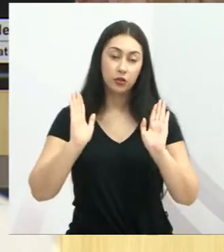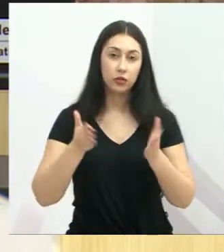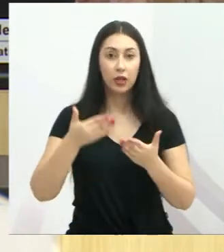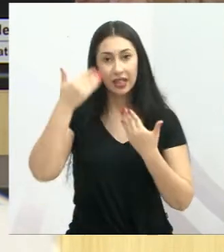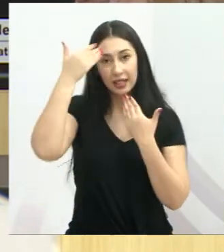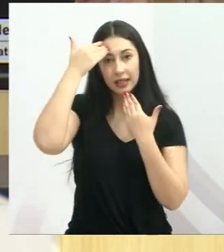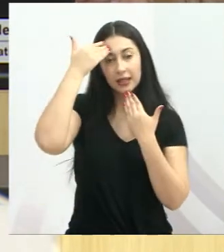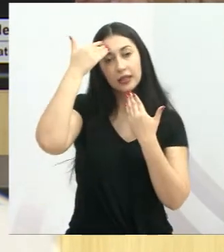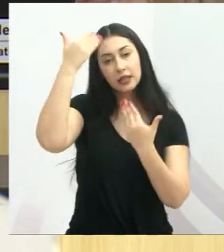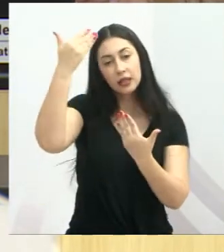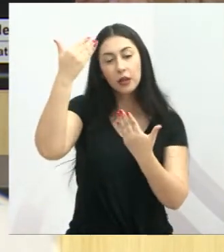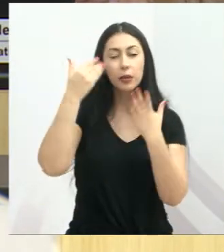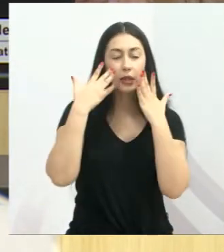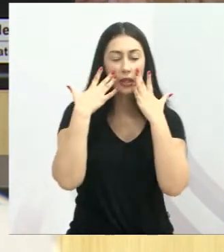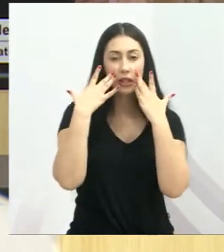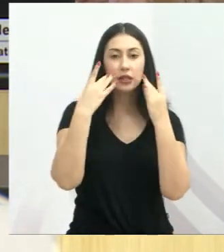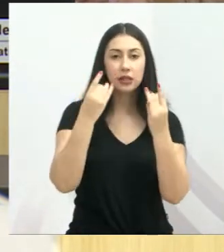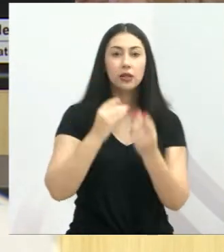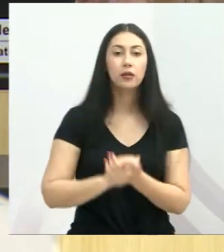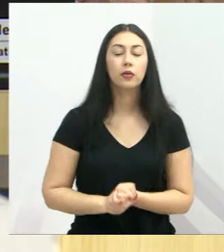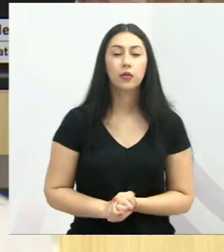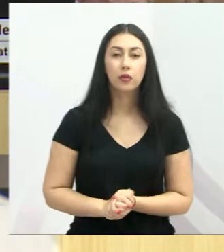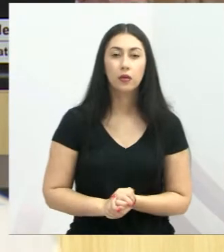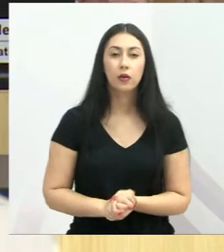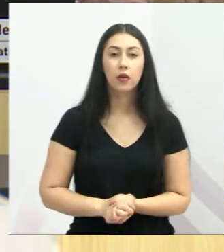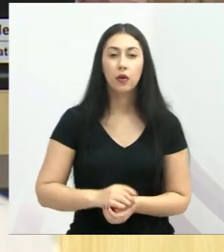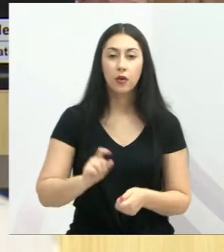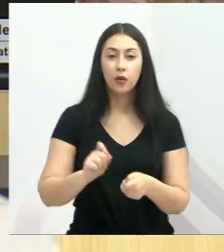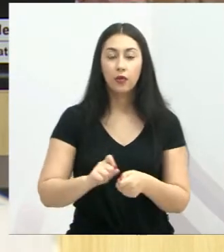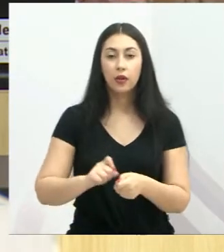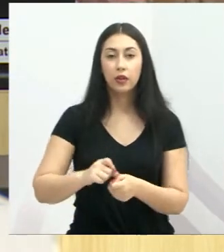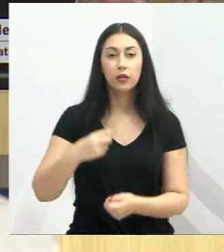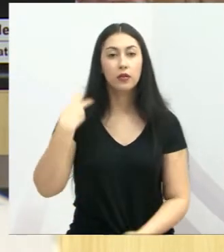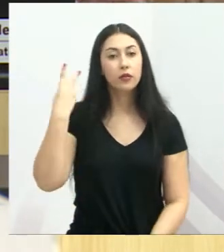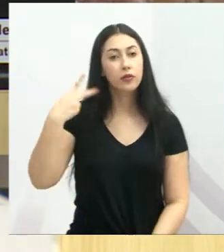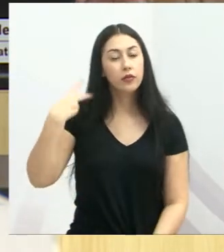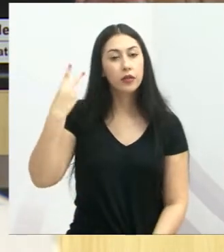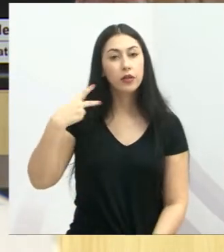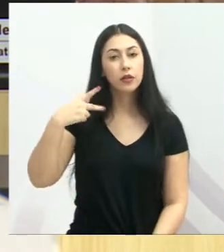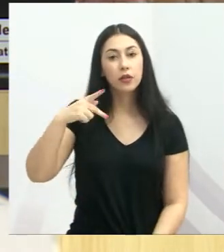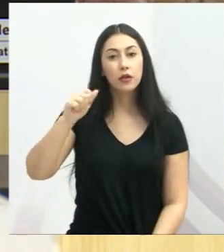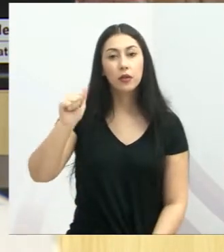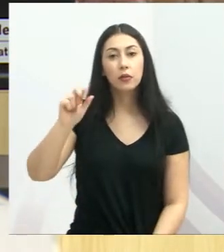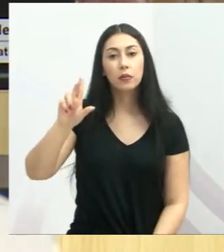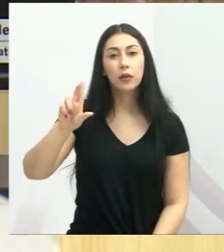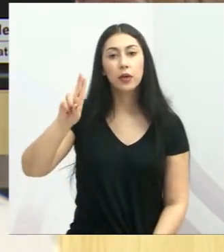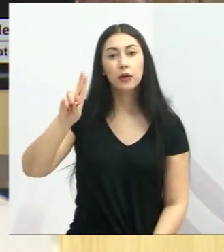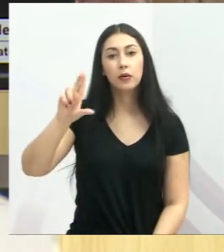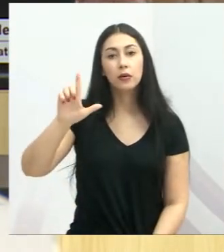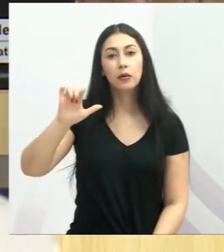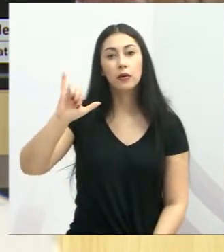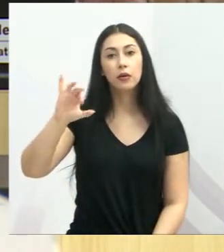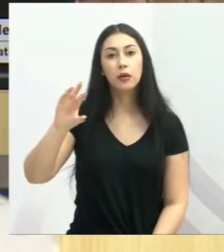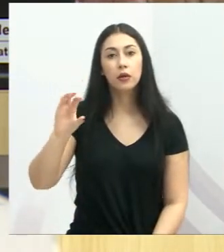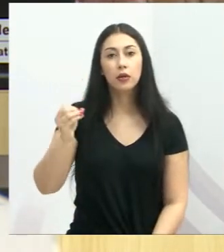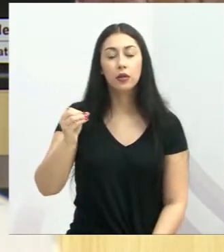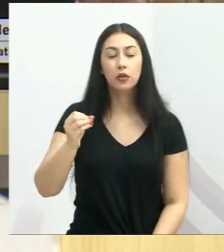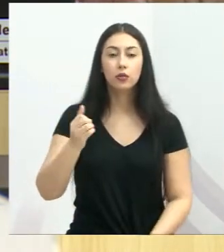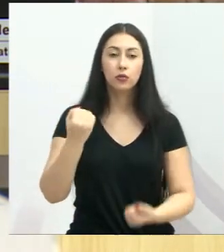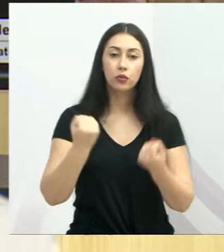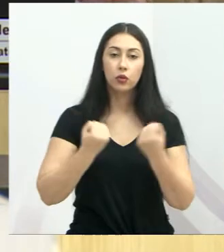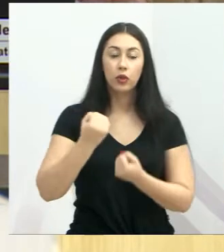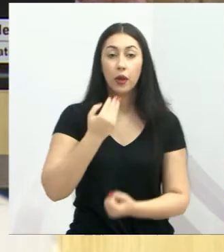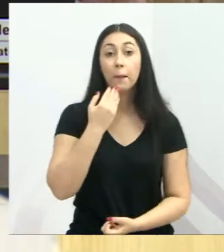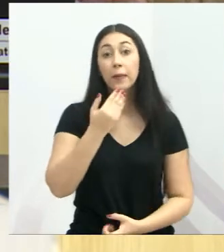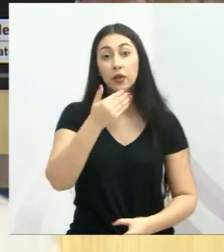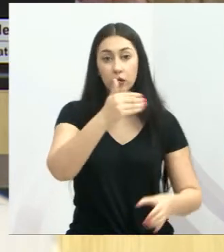Antecipadamente agradecemos a atenção dispensada. Autoria, vereador Paulinho dos Condutores. Senhor presidente,